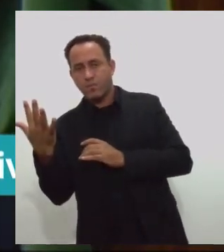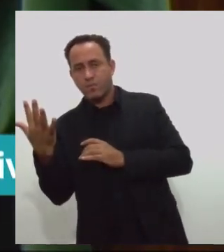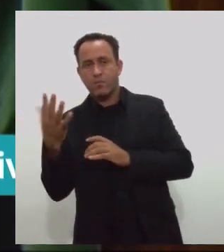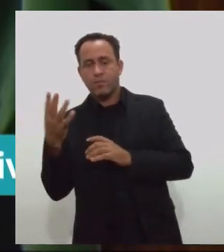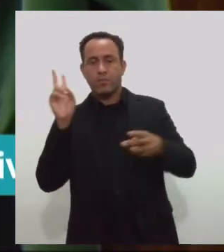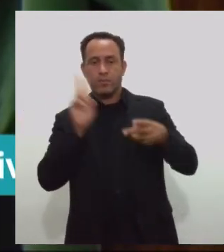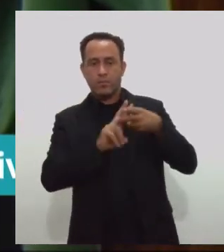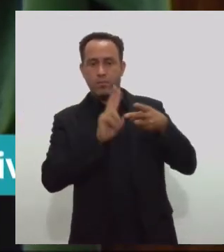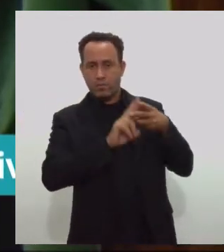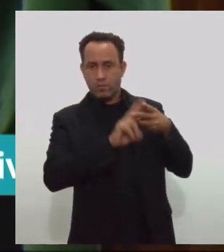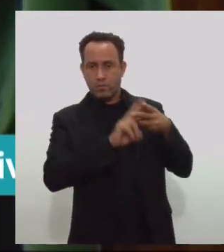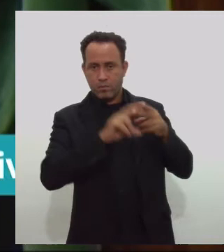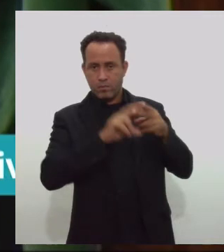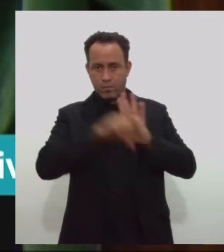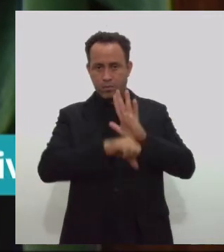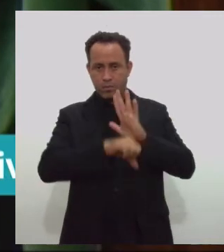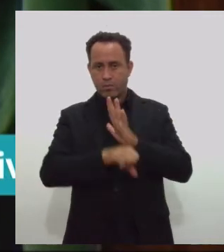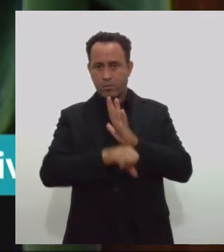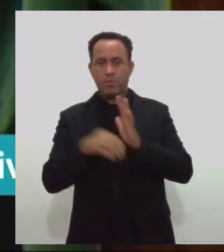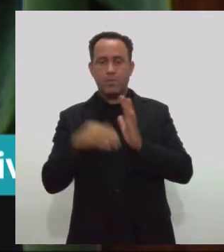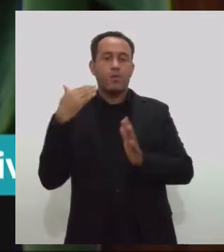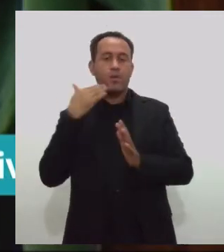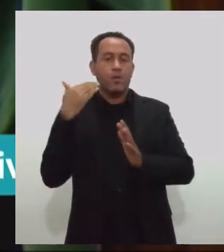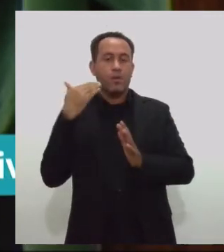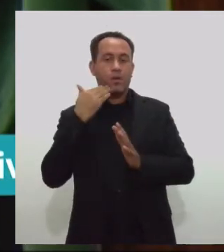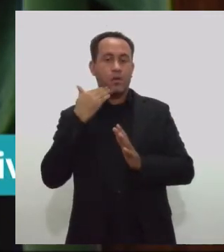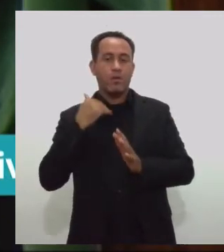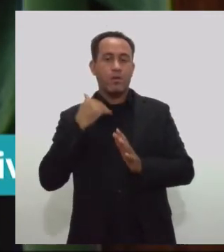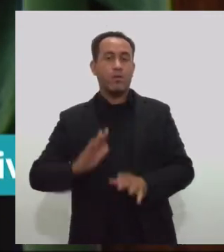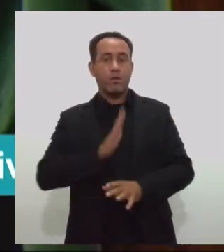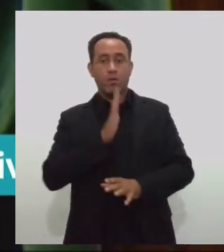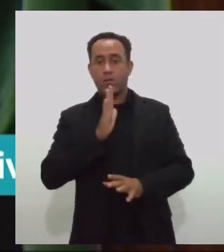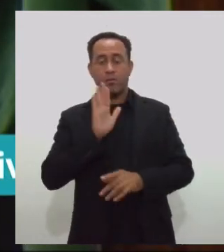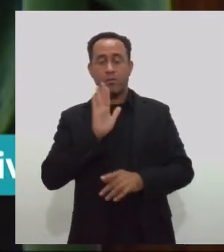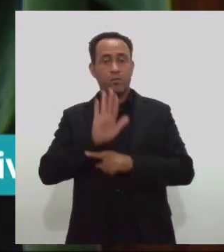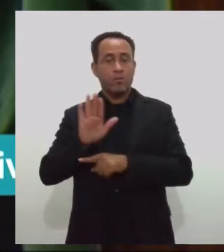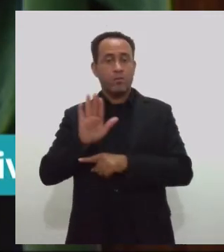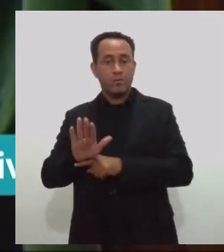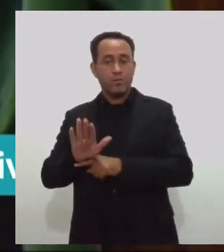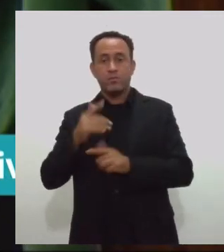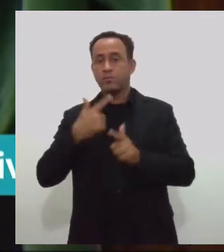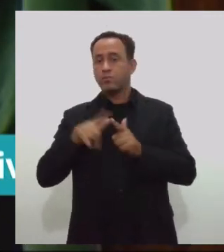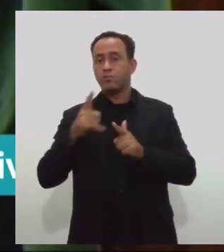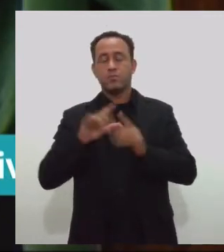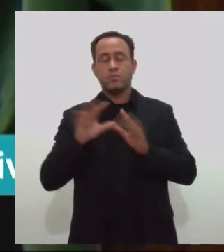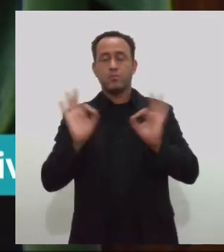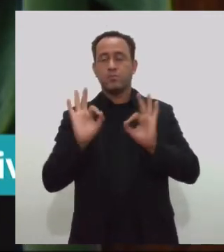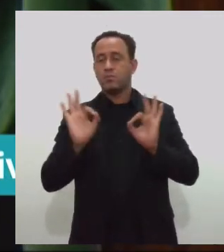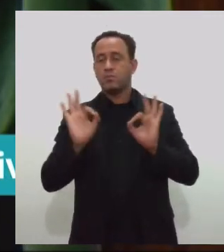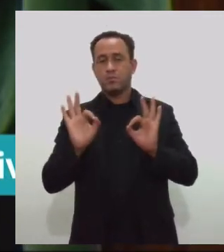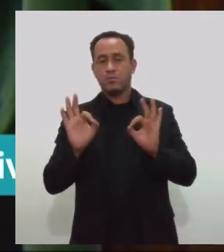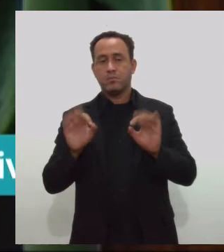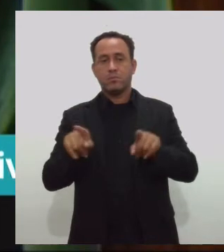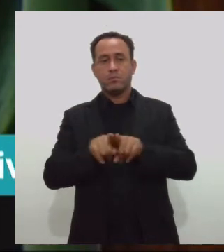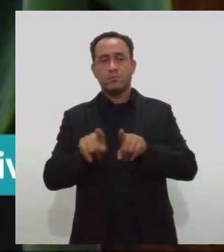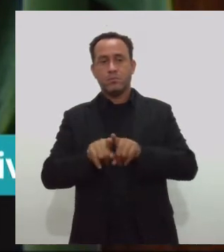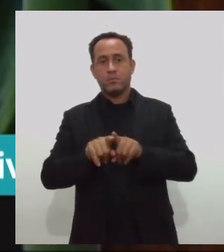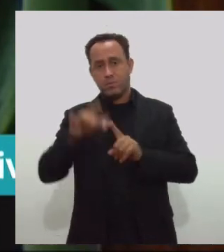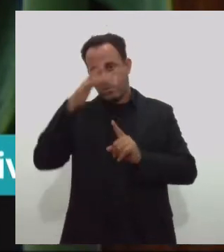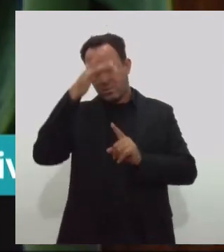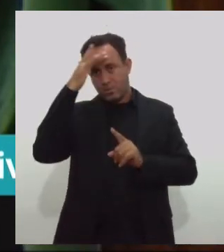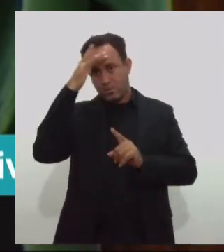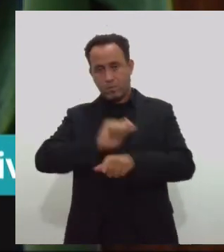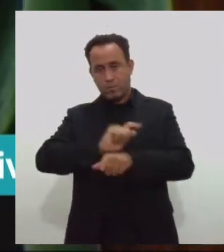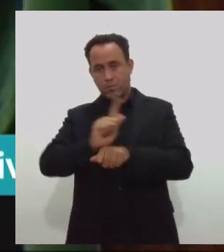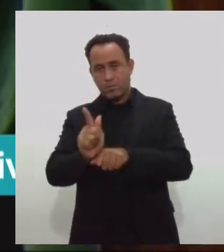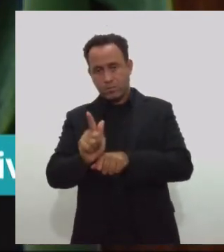condenação por irregularidades banais, que não favorecem nem prejudicam ninguém, além do próprio agente público